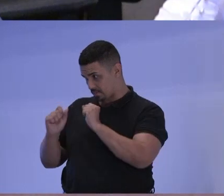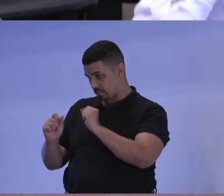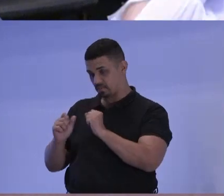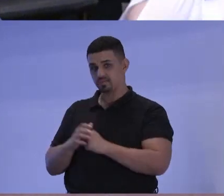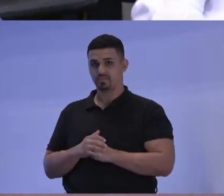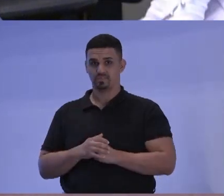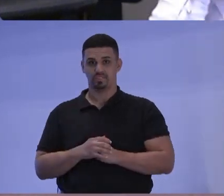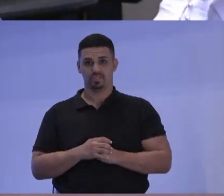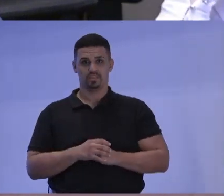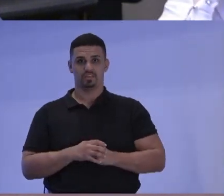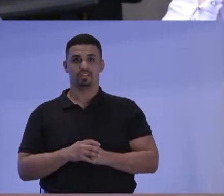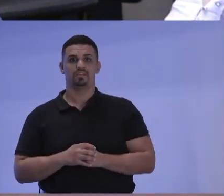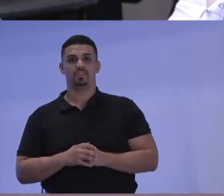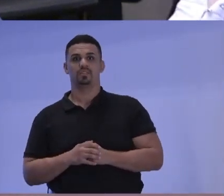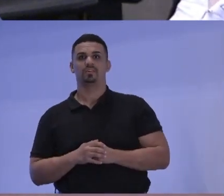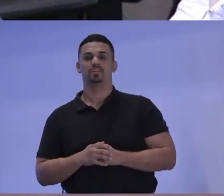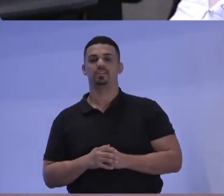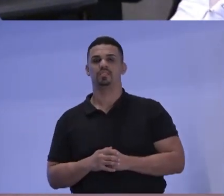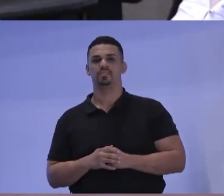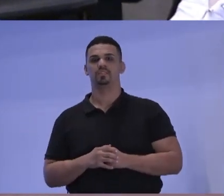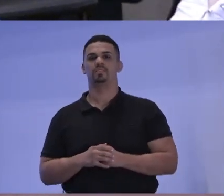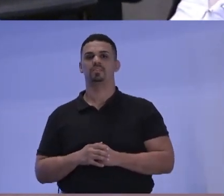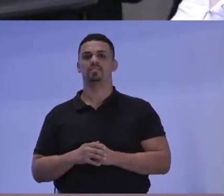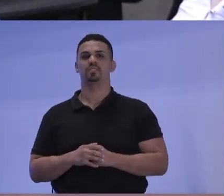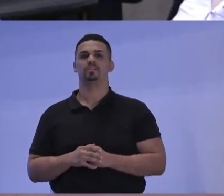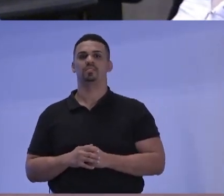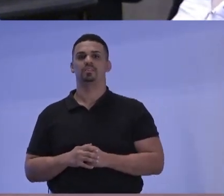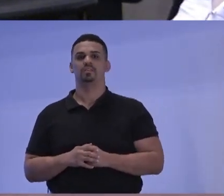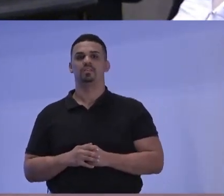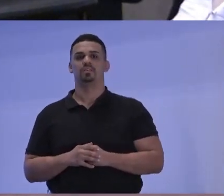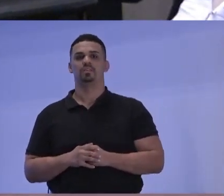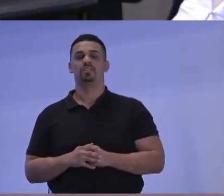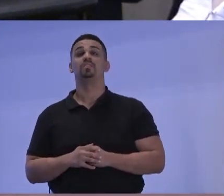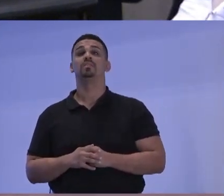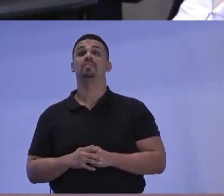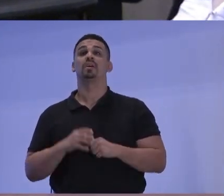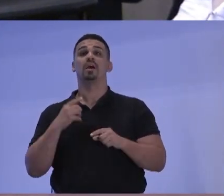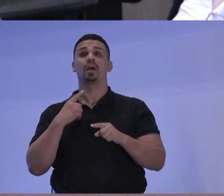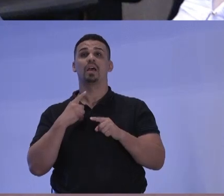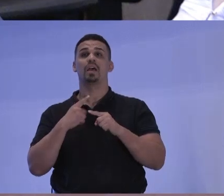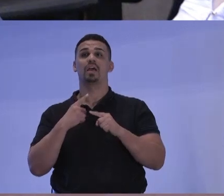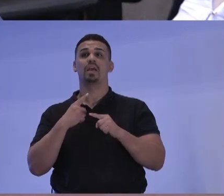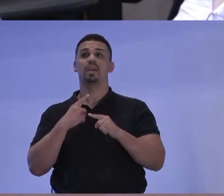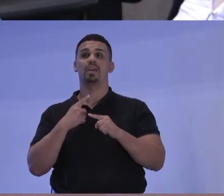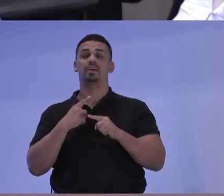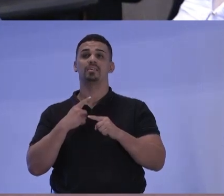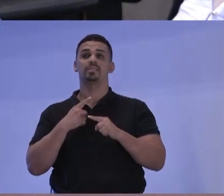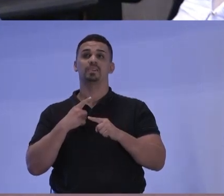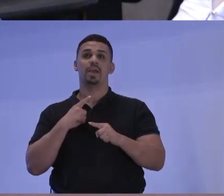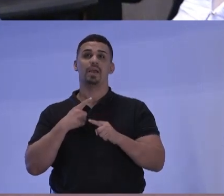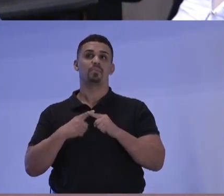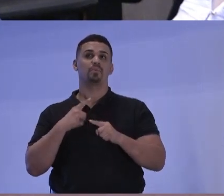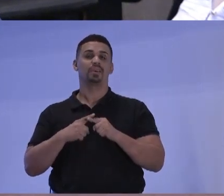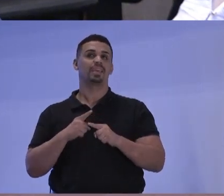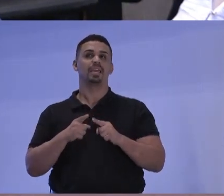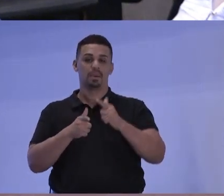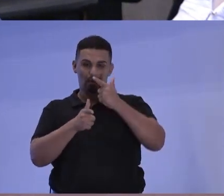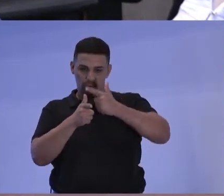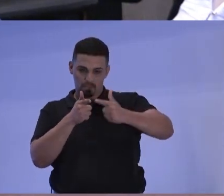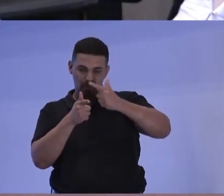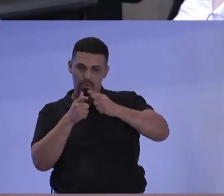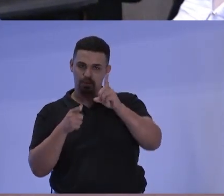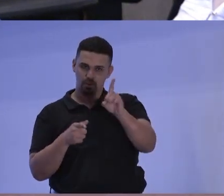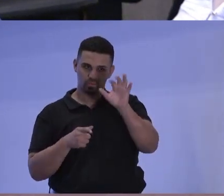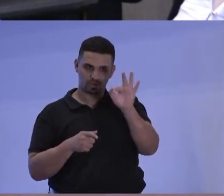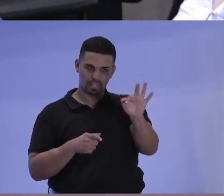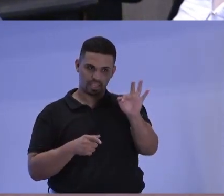Pode. O senhor quer fazer mais alguma consideração? Não, somente isso, porque não é um problema do Distrito Federal, todos os municípios